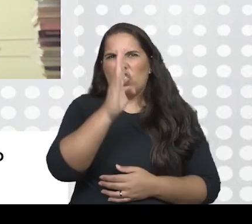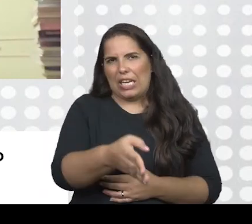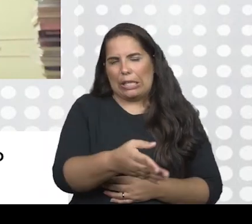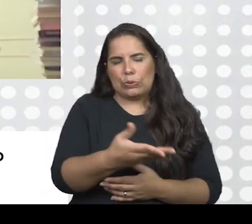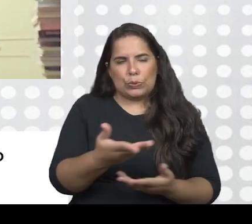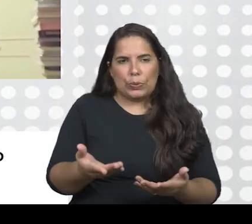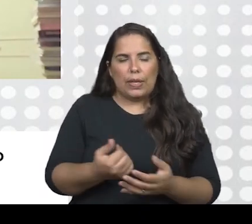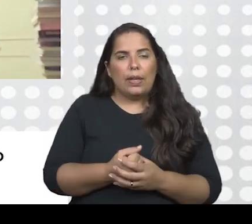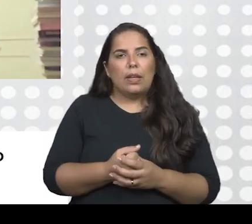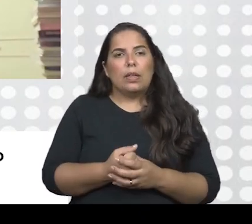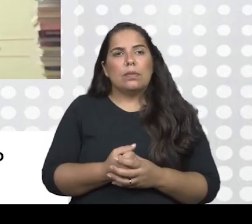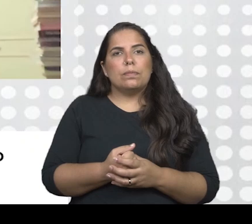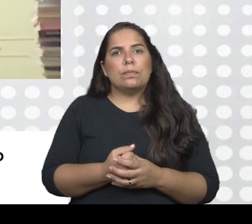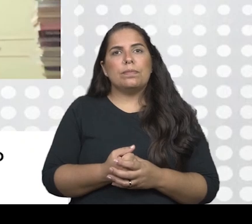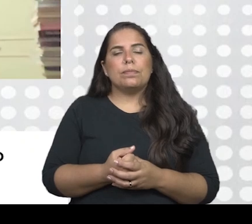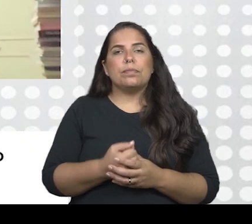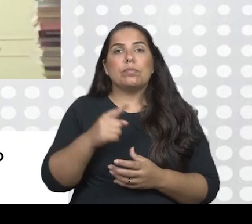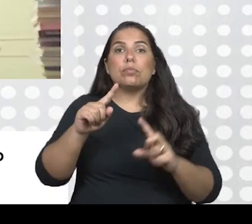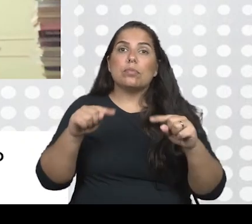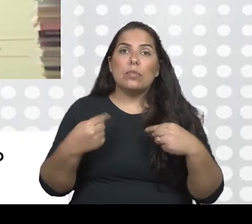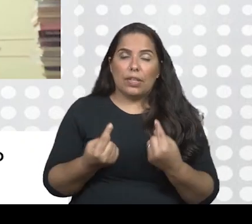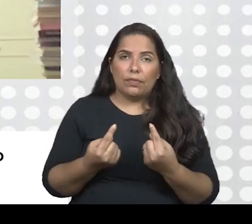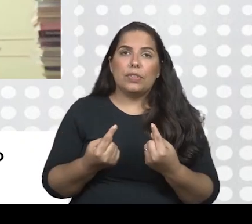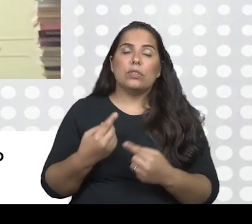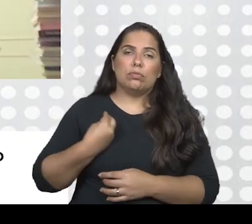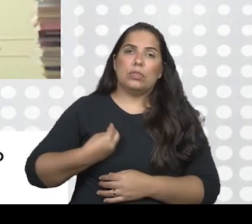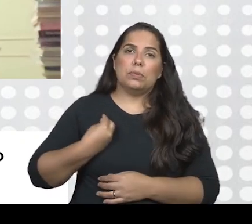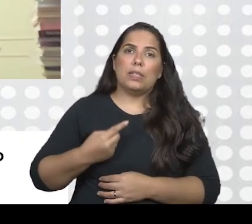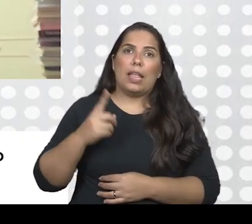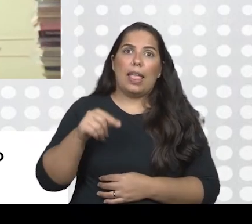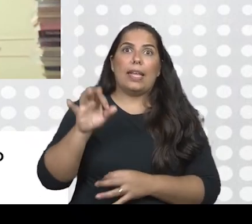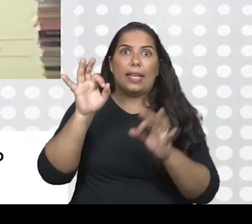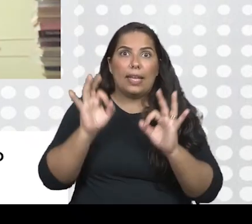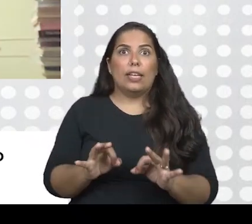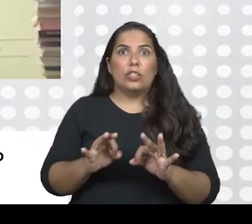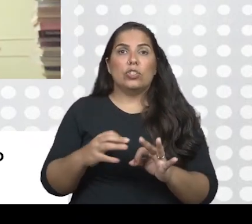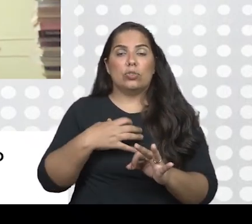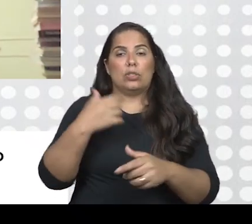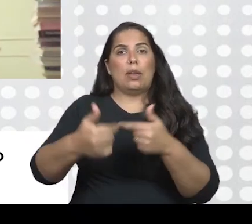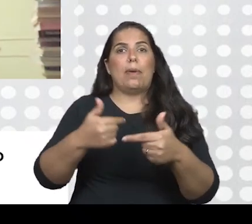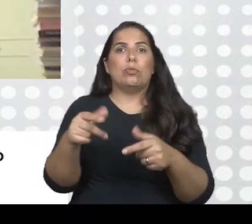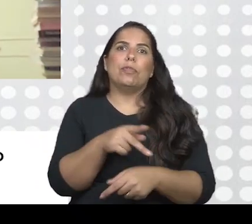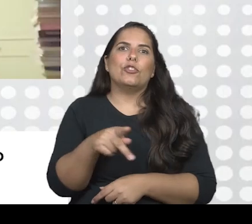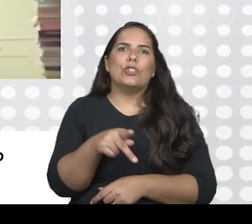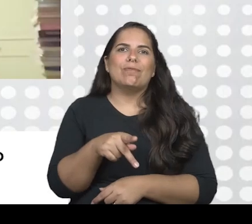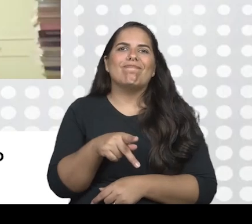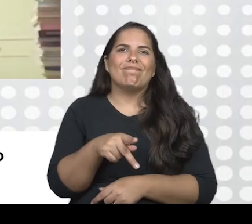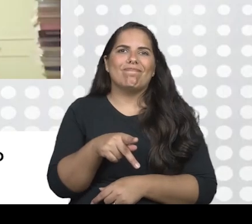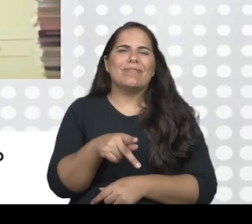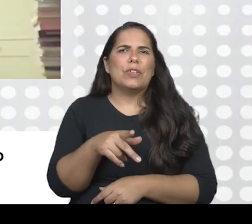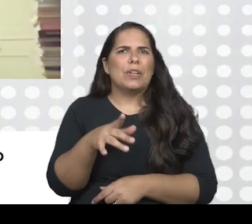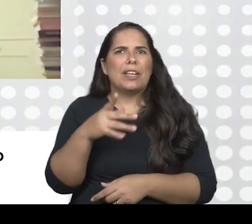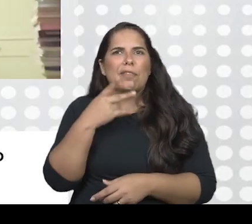direta, um dos desafios da colaboração é garantir condições de trabalho aos professores. Não quero aqui